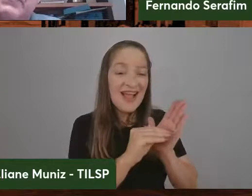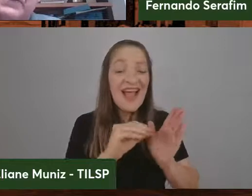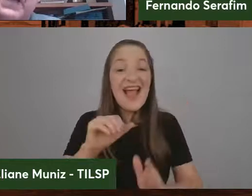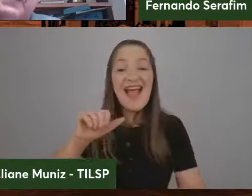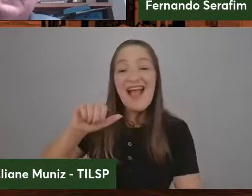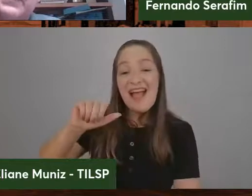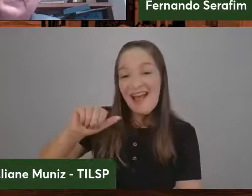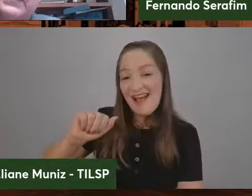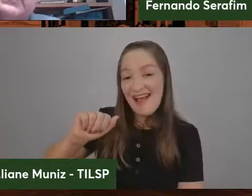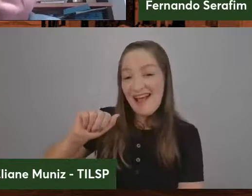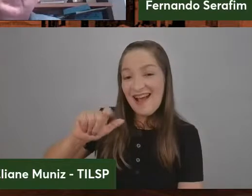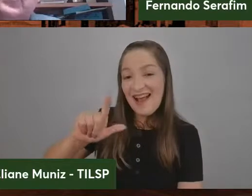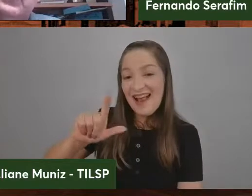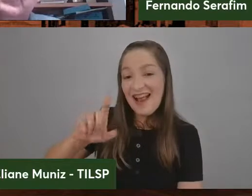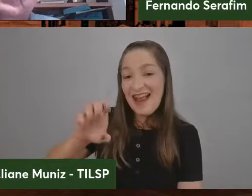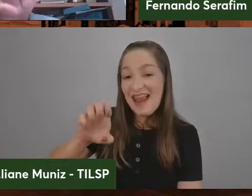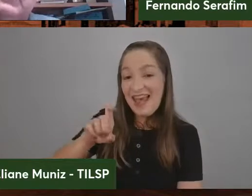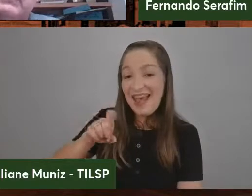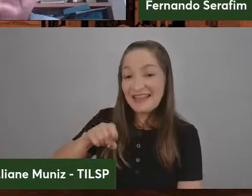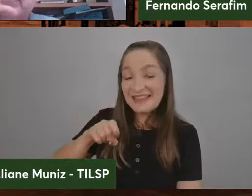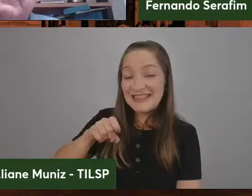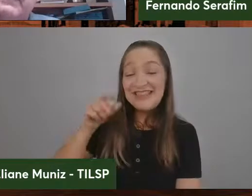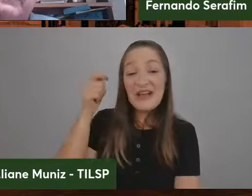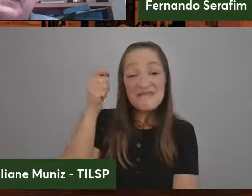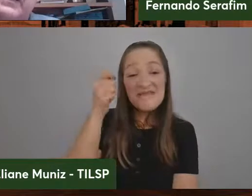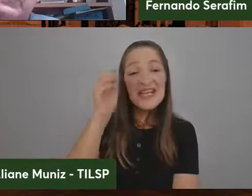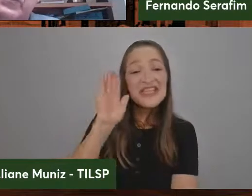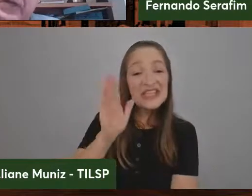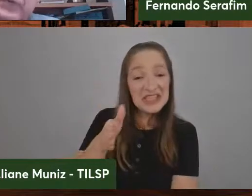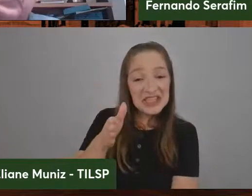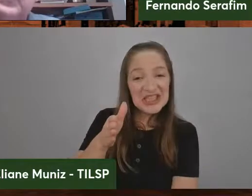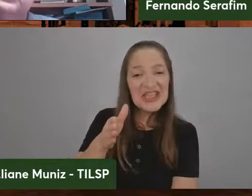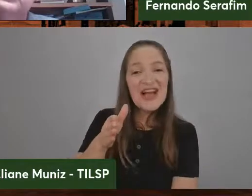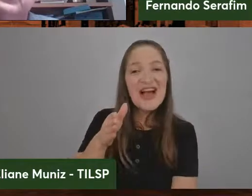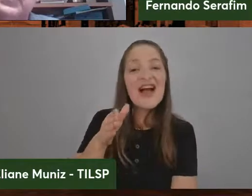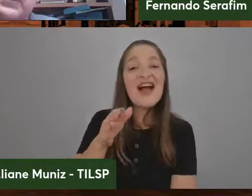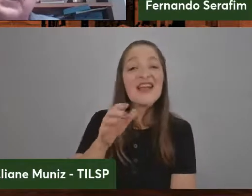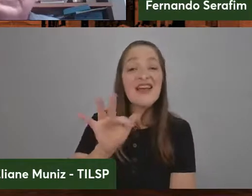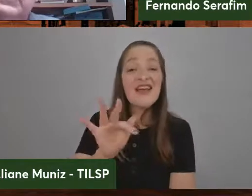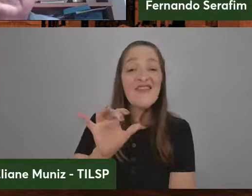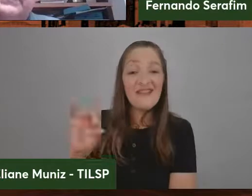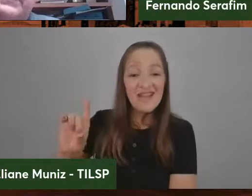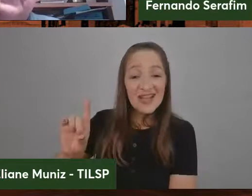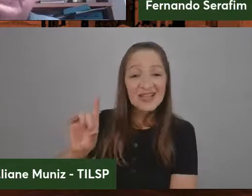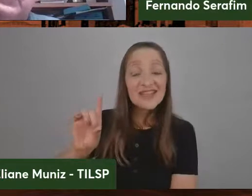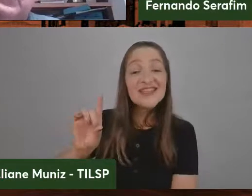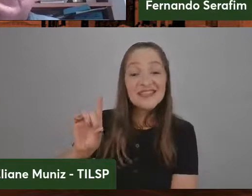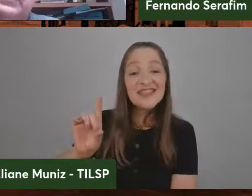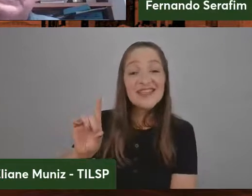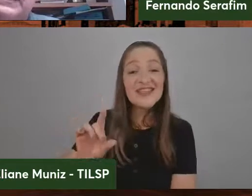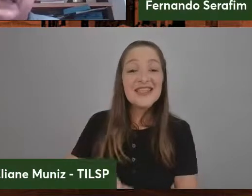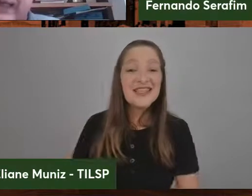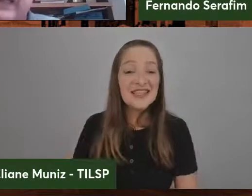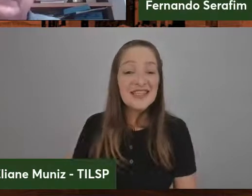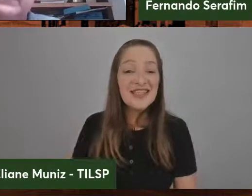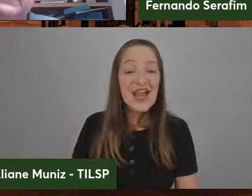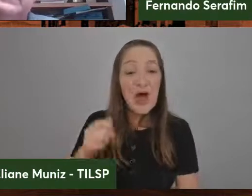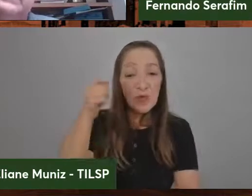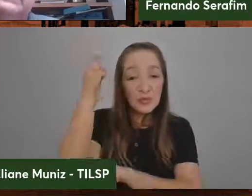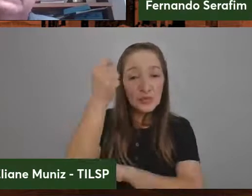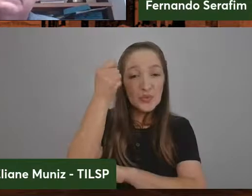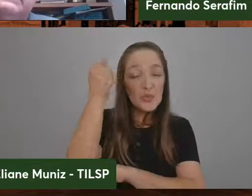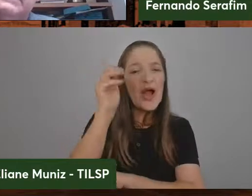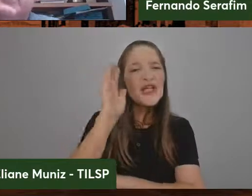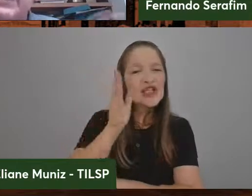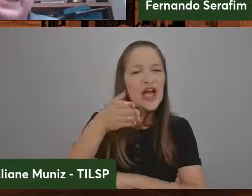ele sabe, com certeza, já entrou na Federal do Rio Grande do Sul, né, já entrou na Santa